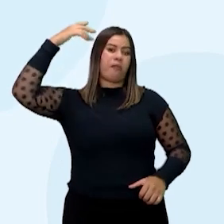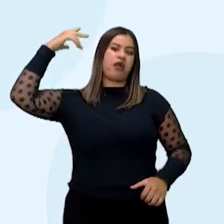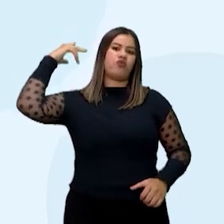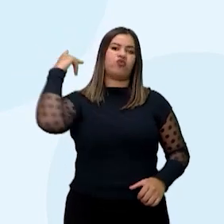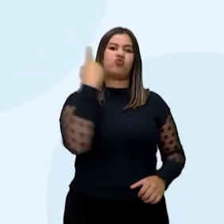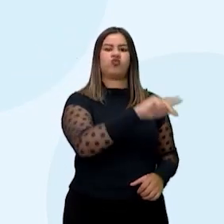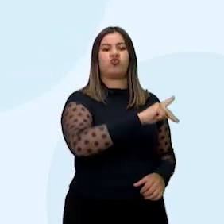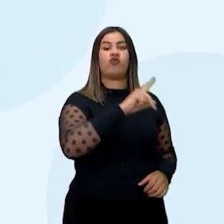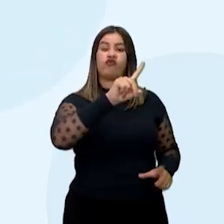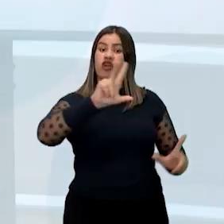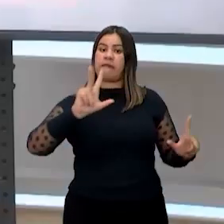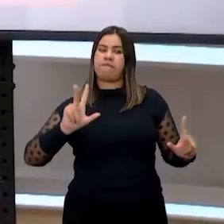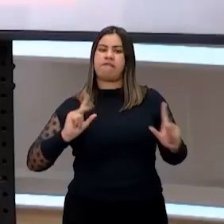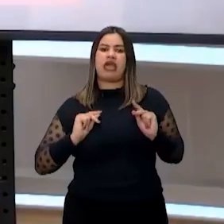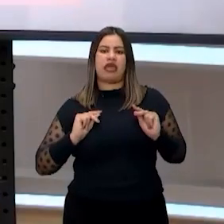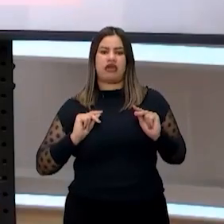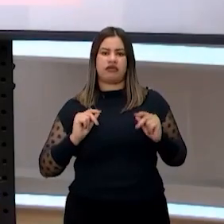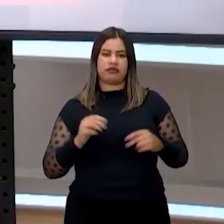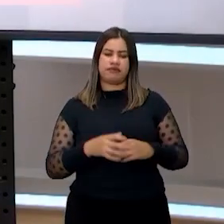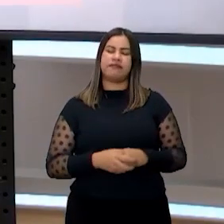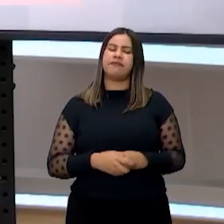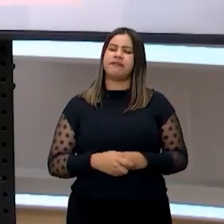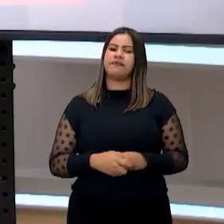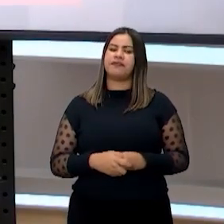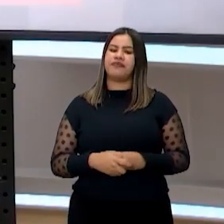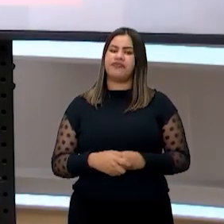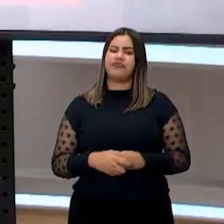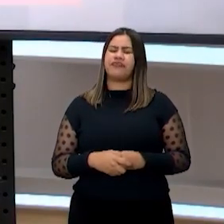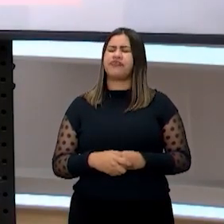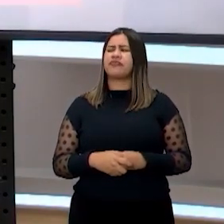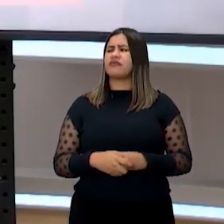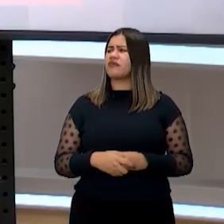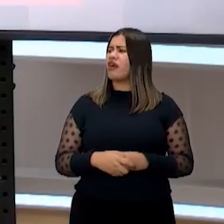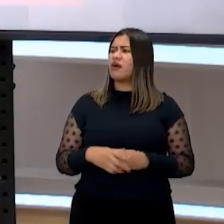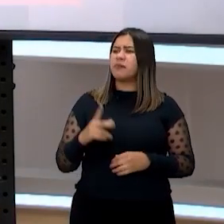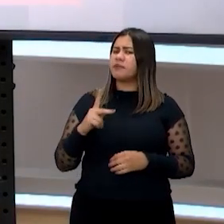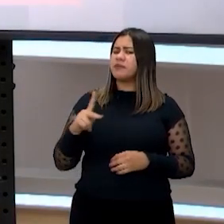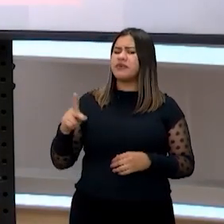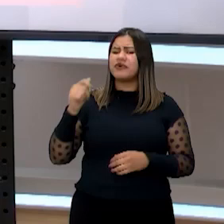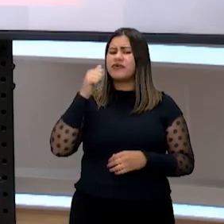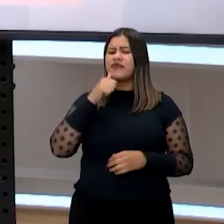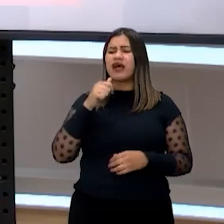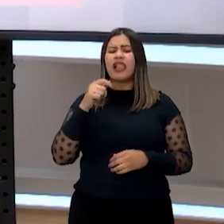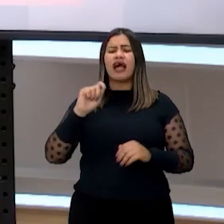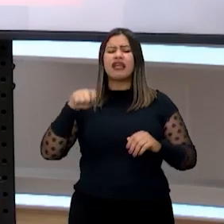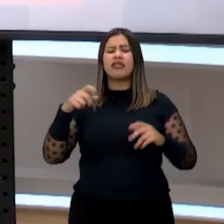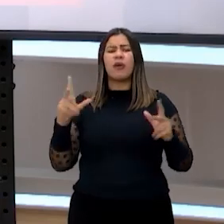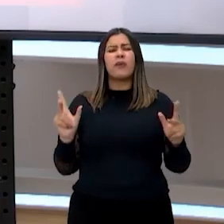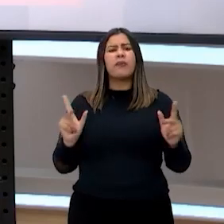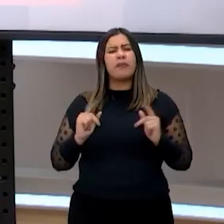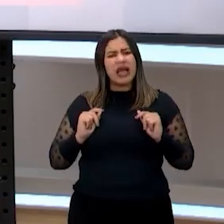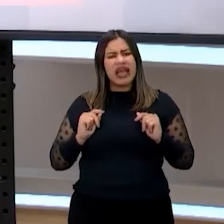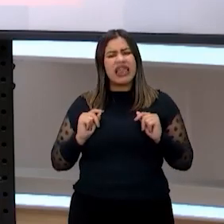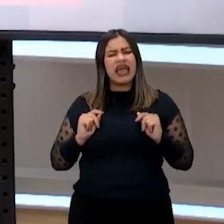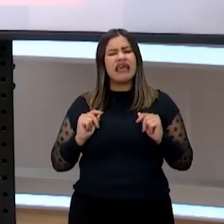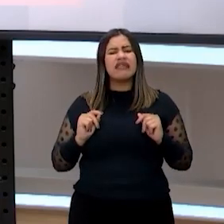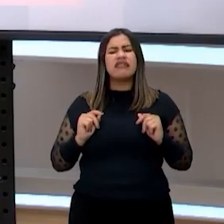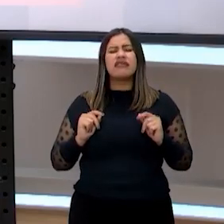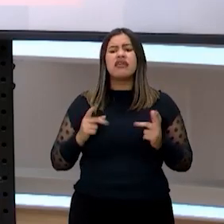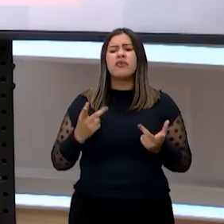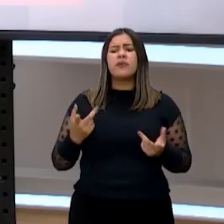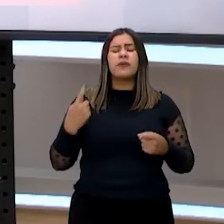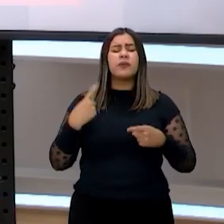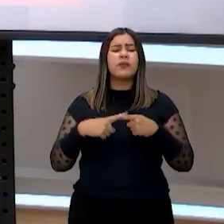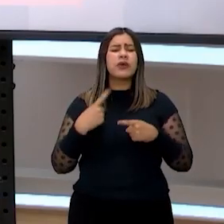Agora, voltamos aqui. Mafezinha, é difícil a gente falar de meritocracia de uma forma honesta quando